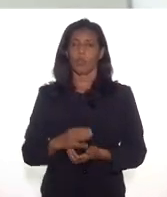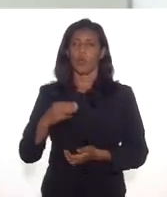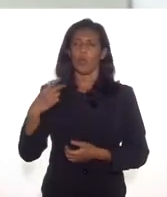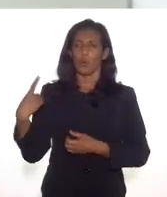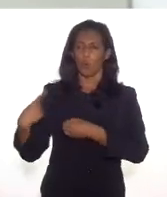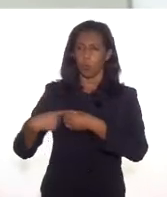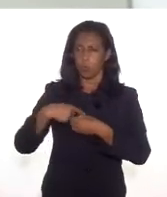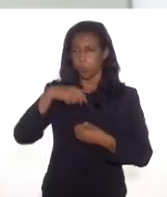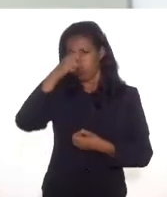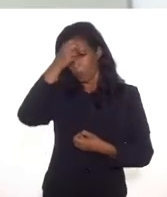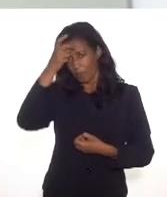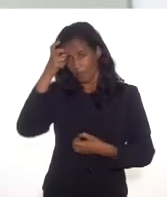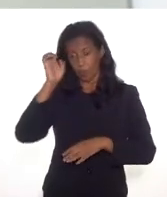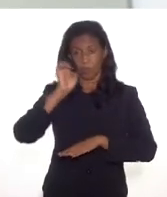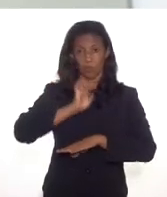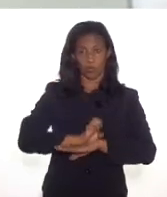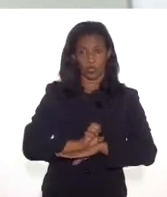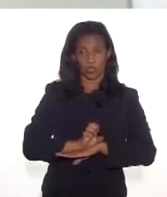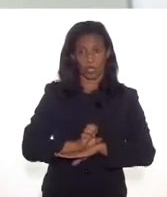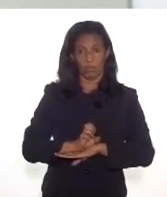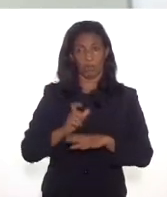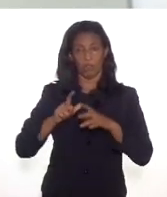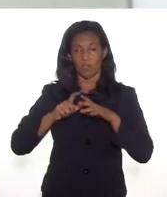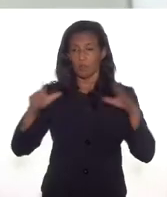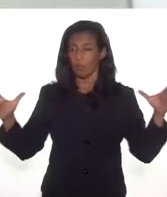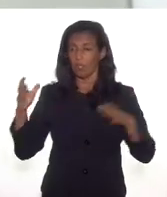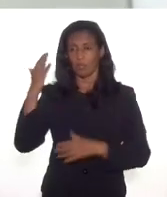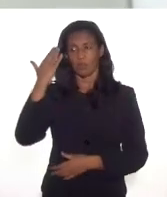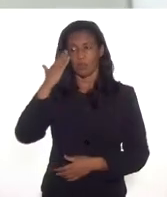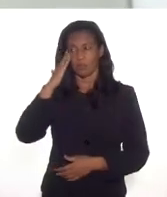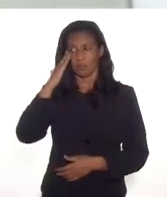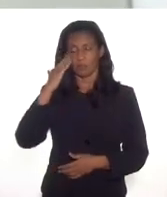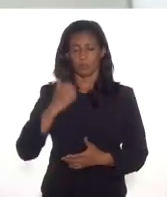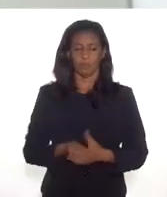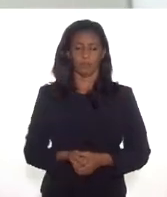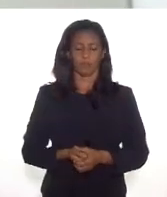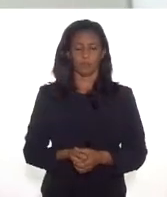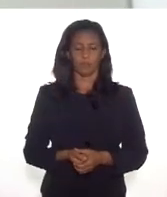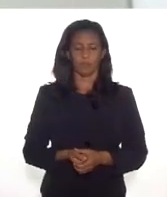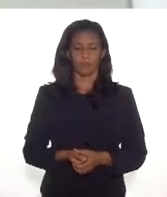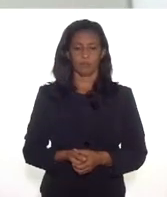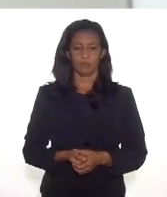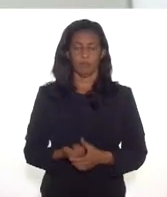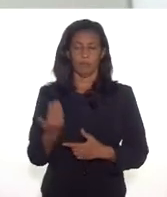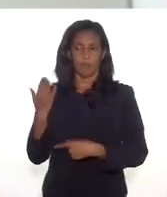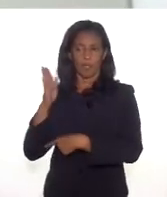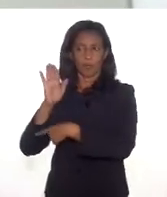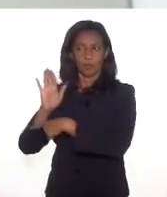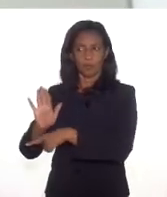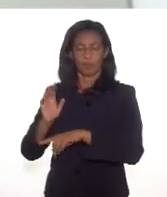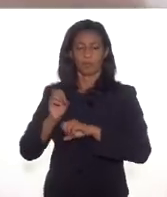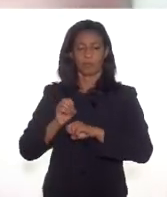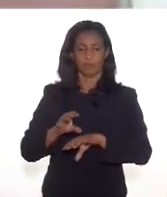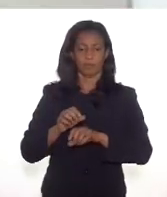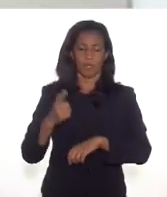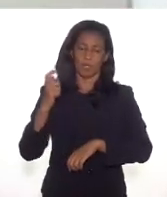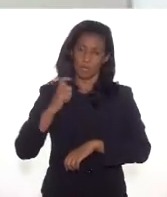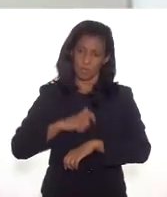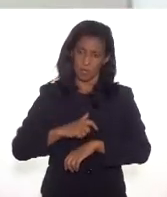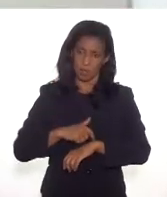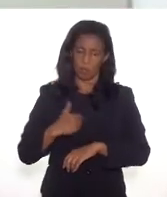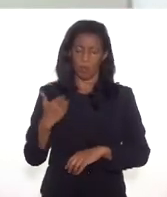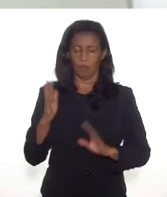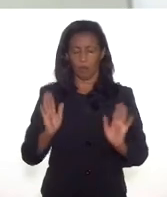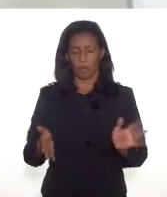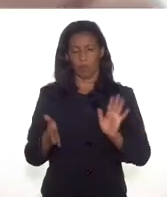municípios, estados, e fazer um grande entendimento a favor da educação. Nesse momento, eu quero colocar essa